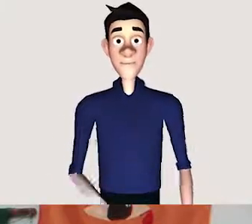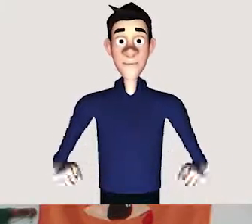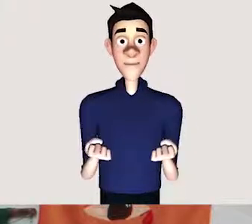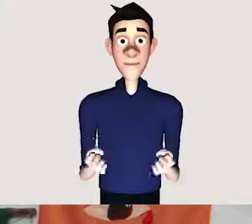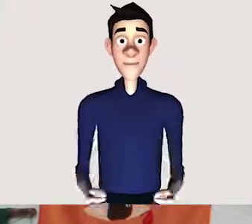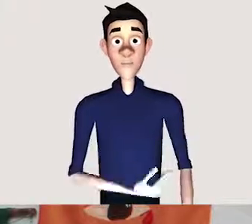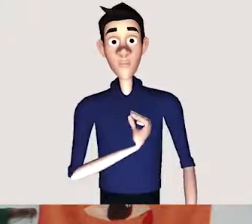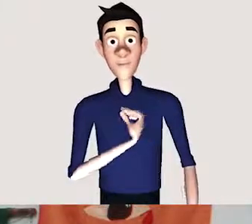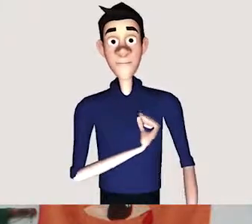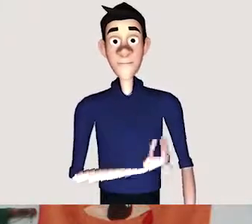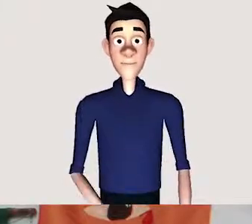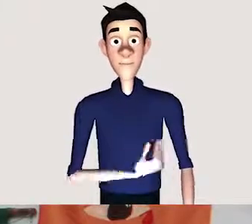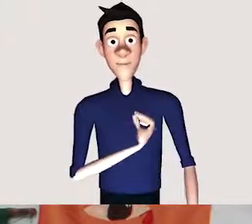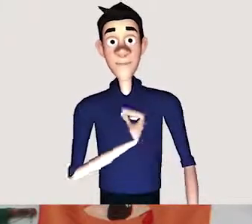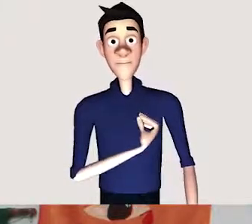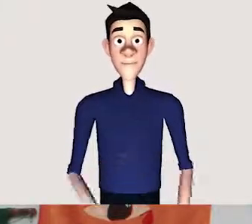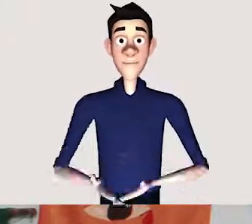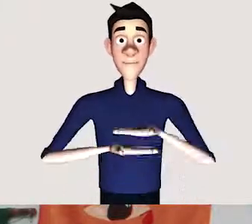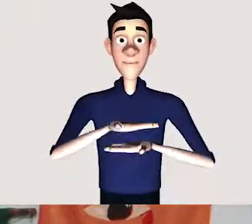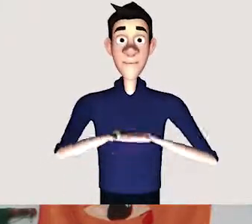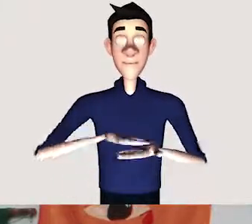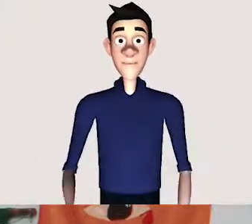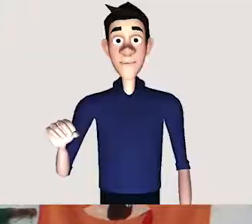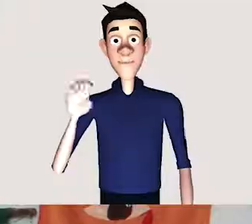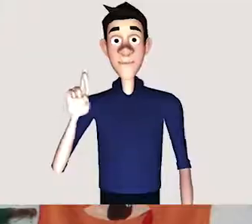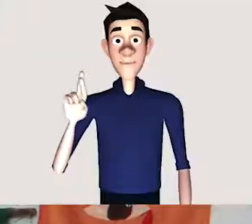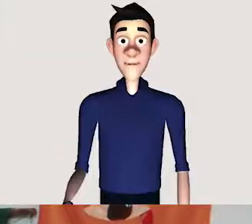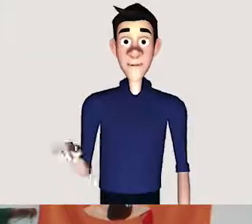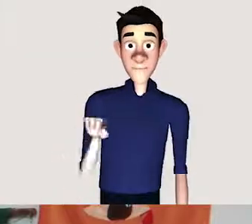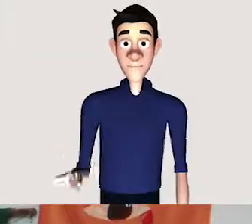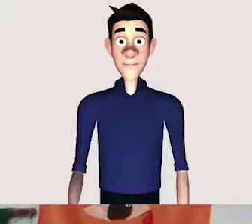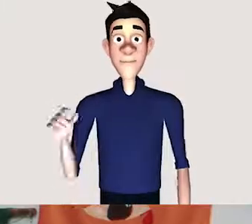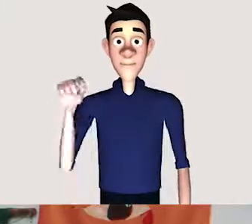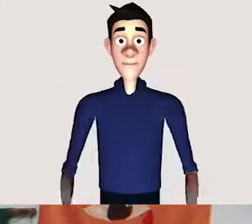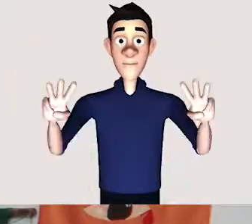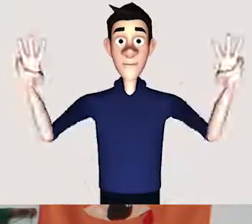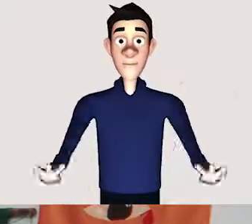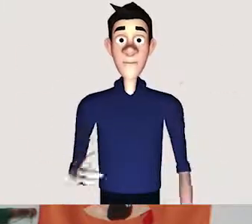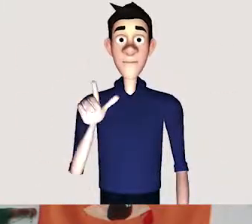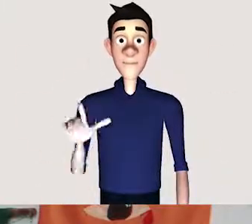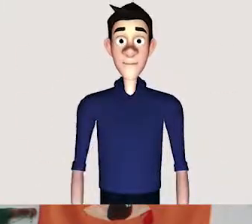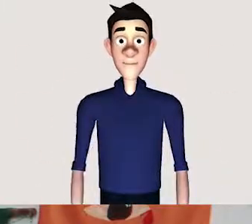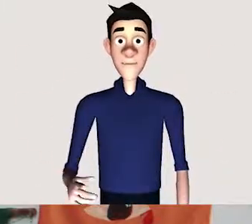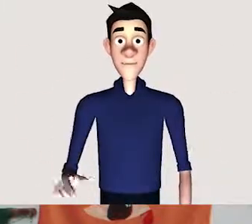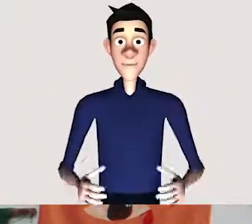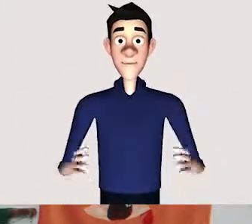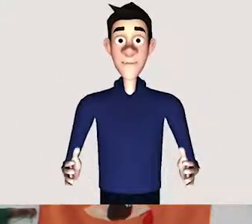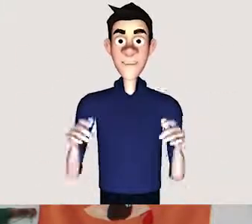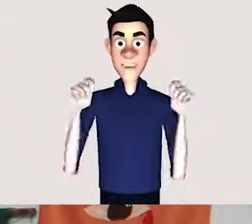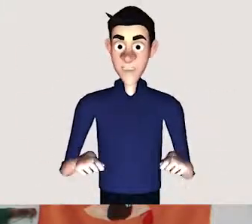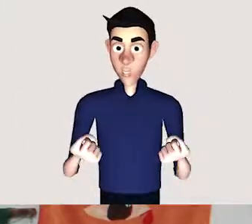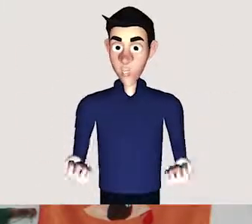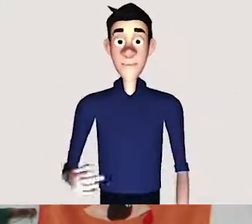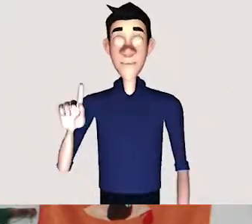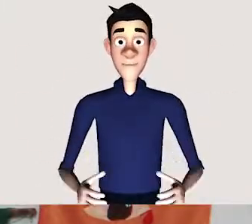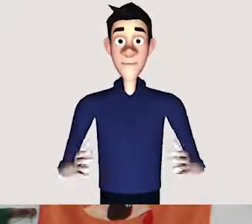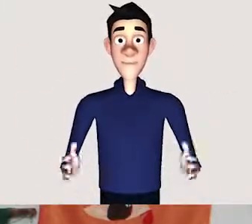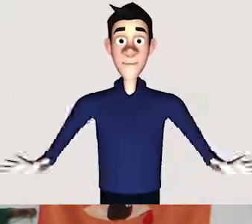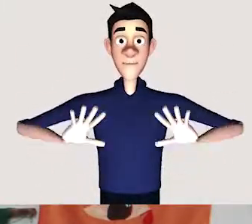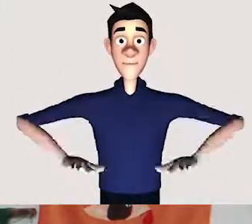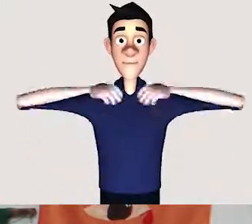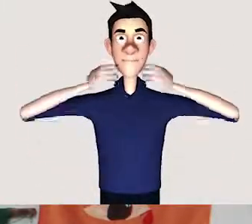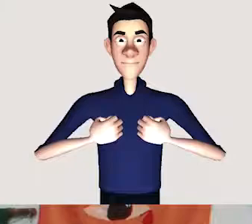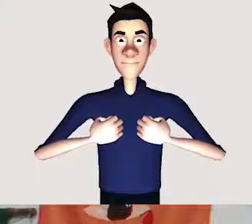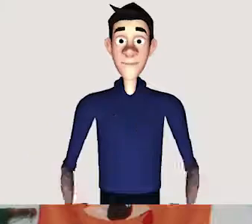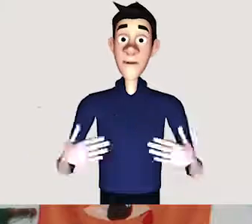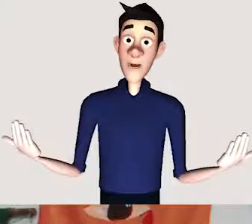vida, o direito à vida, a defesa da vida, a vida em relação. É aí que o museu ganha a sua